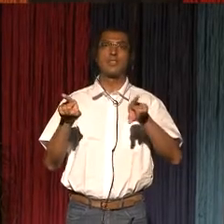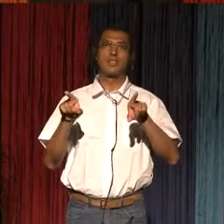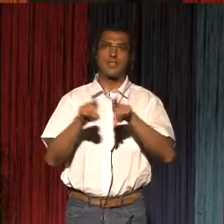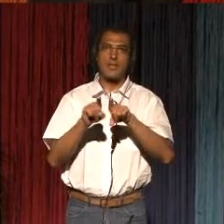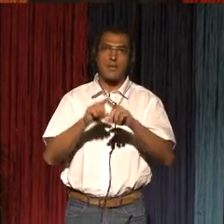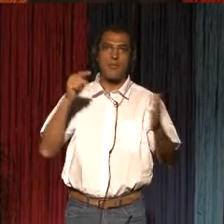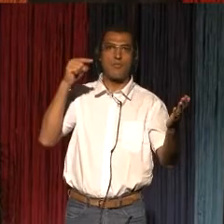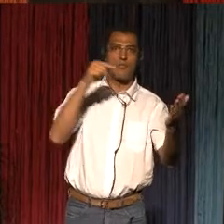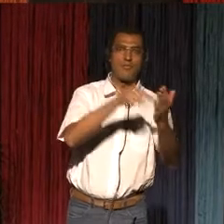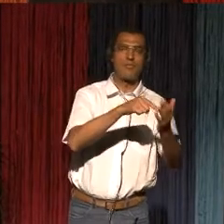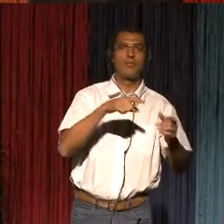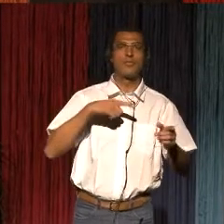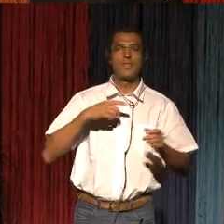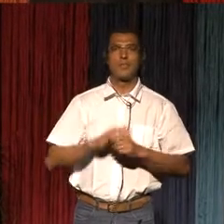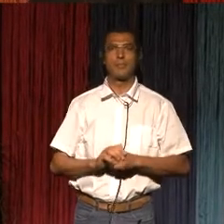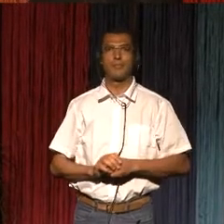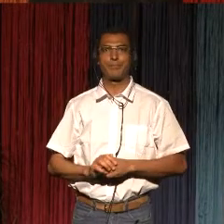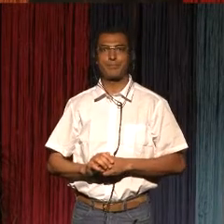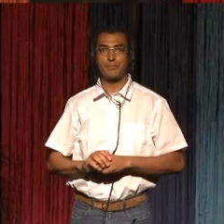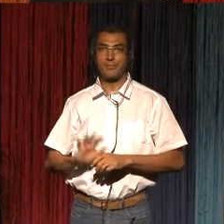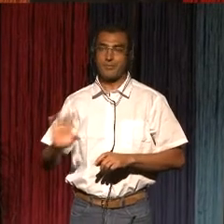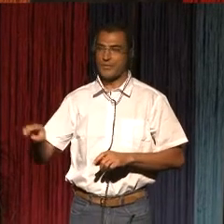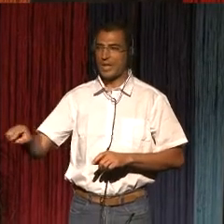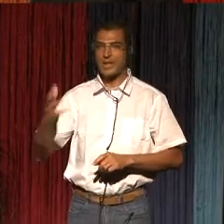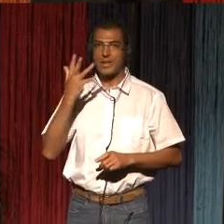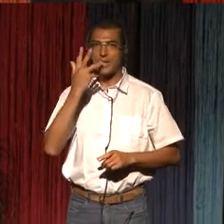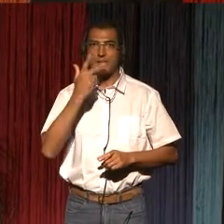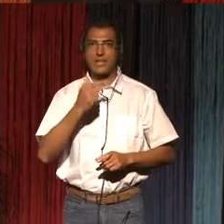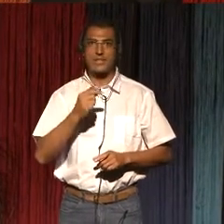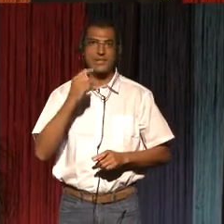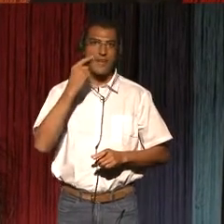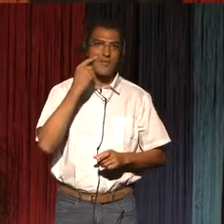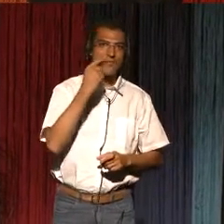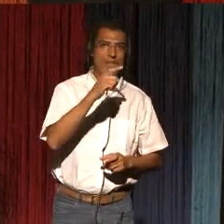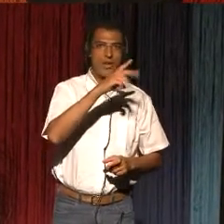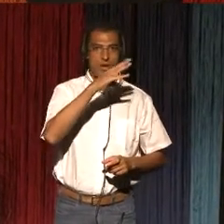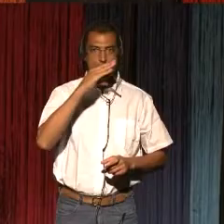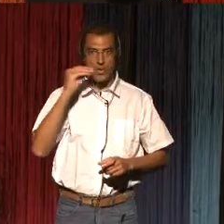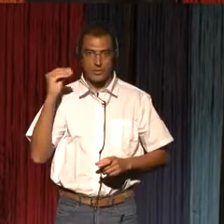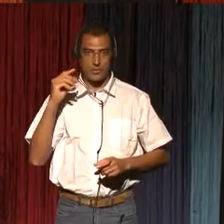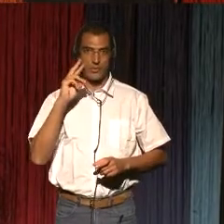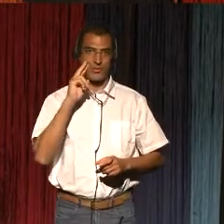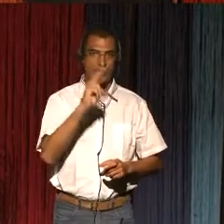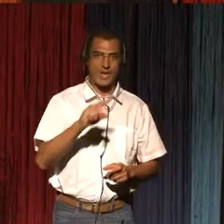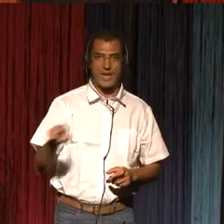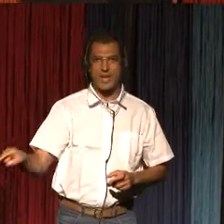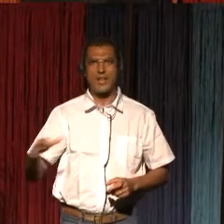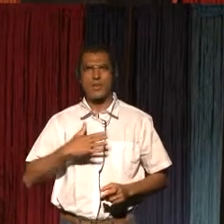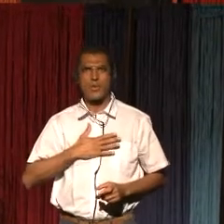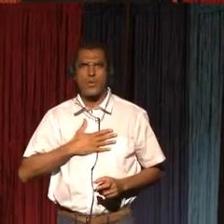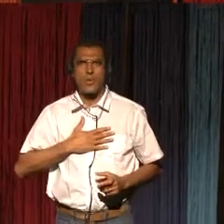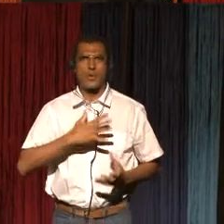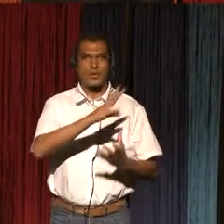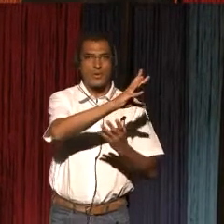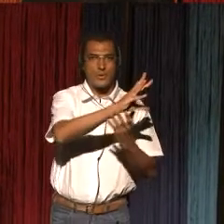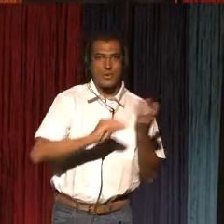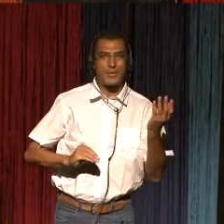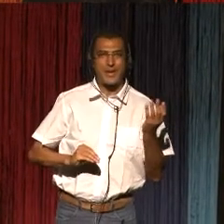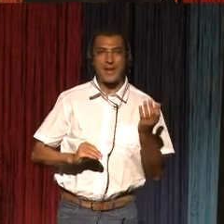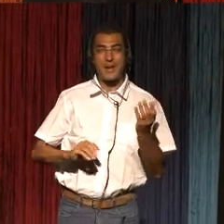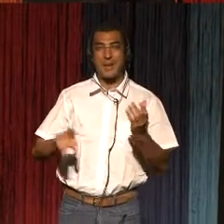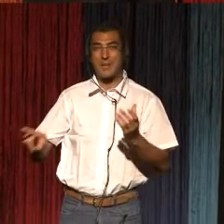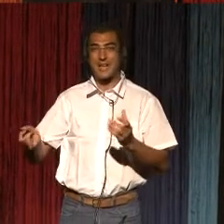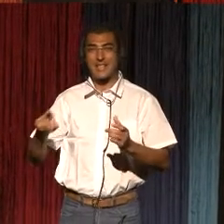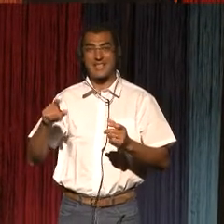que o adulto está fazendo, mas vejam que essas tarefas exigem delas o foco. Demanda muita atenção de uma